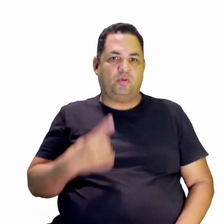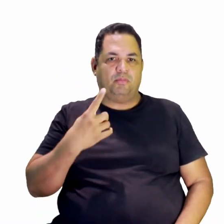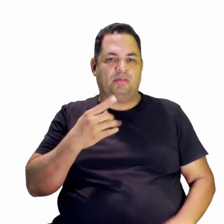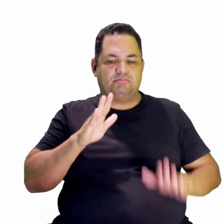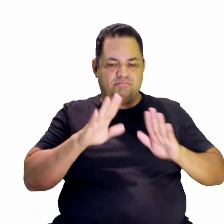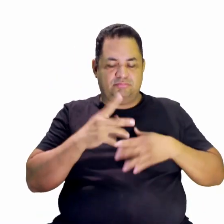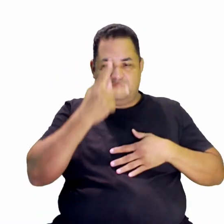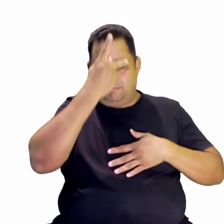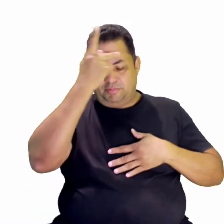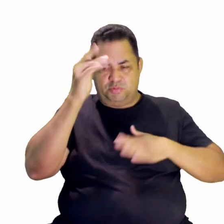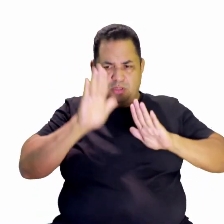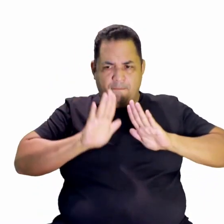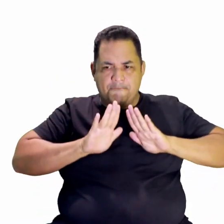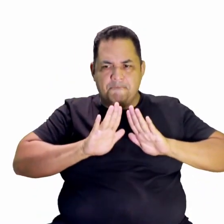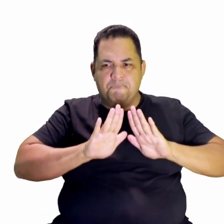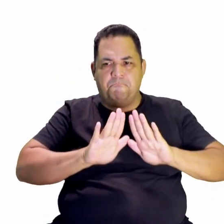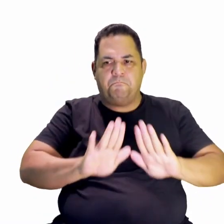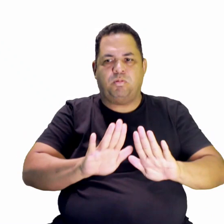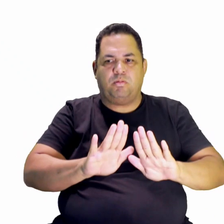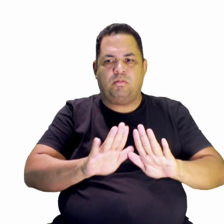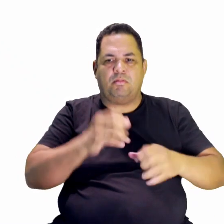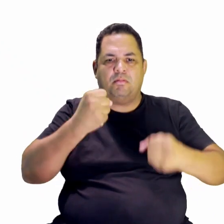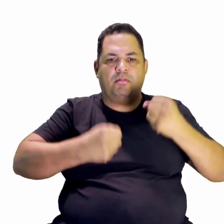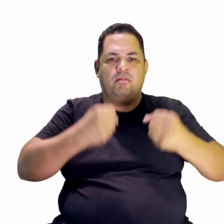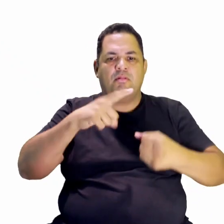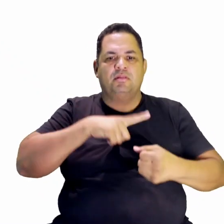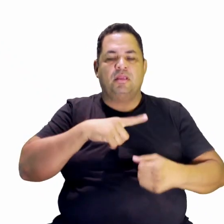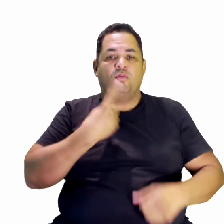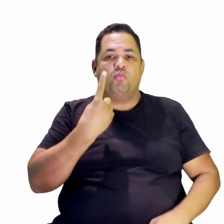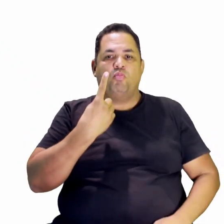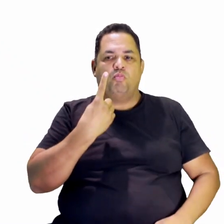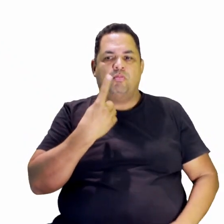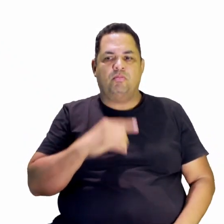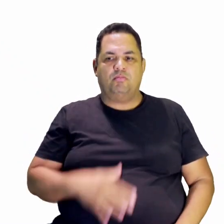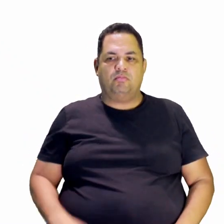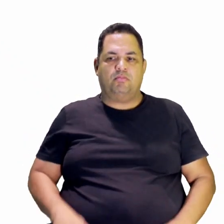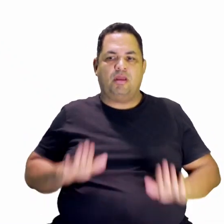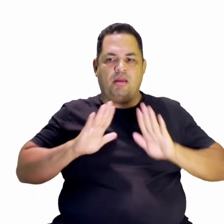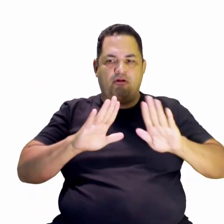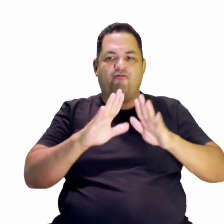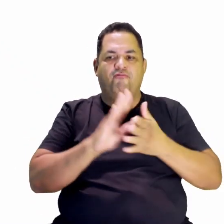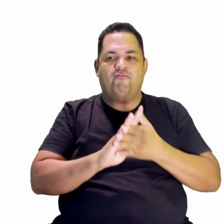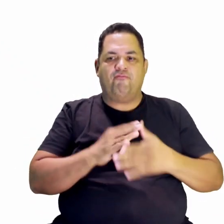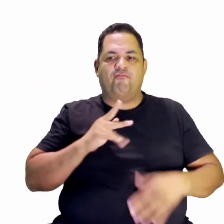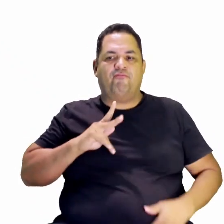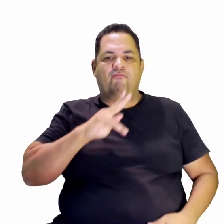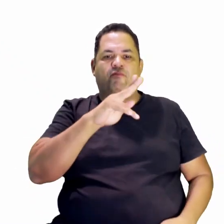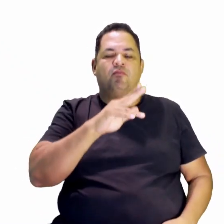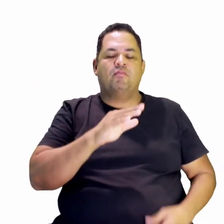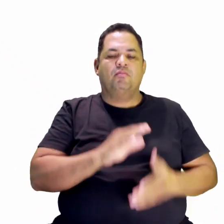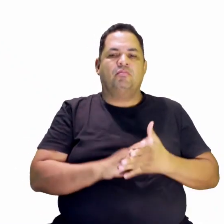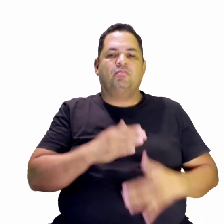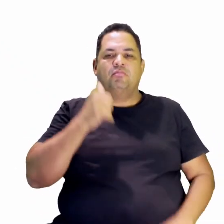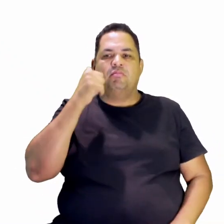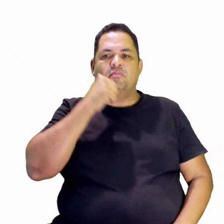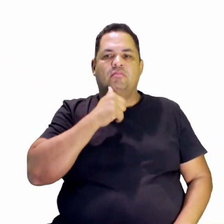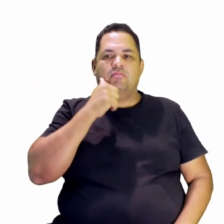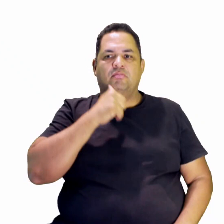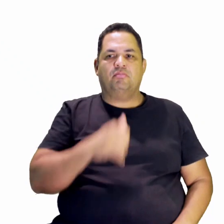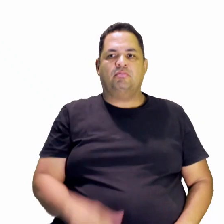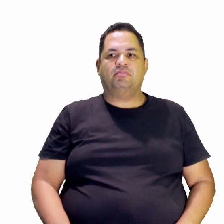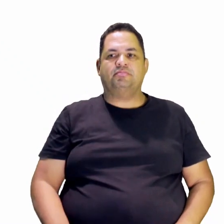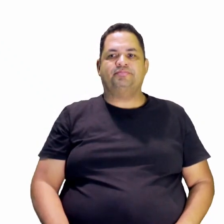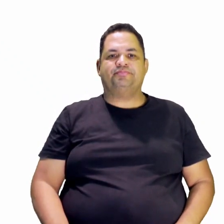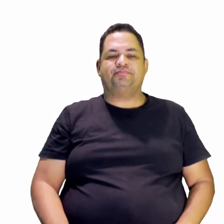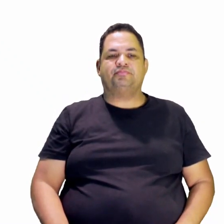está empurrando o carro, existe apenas uma força agindo, a força dessa mulher, enquanto ela empurrava o carro. Deve